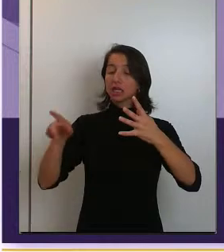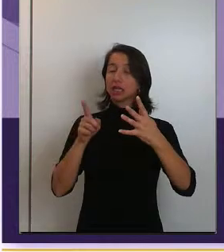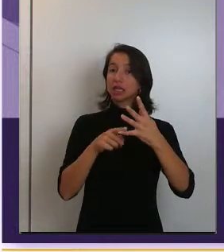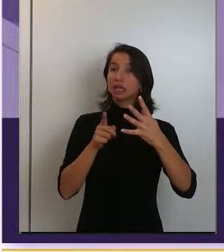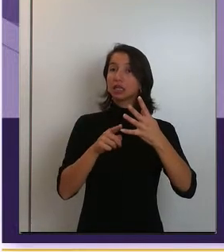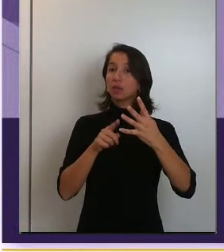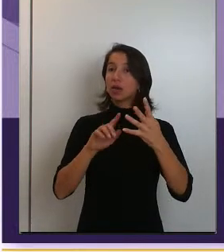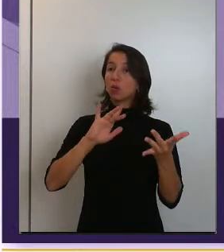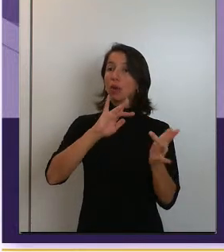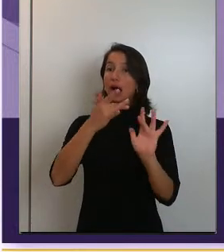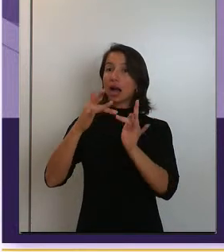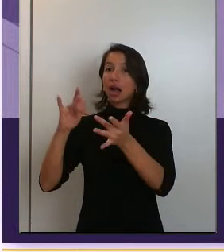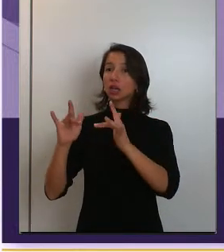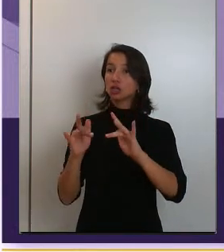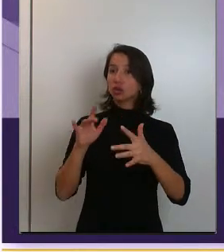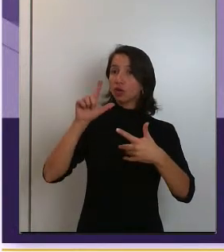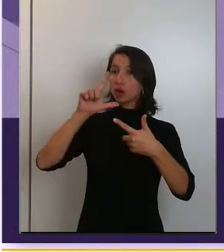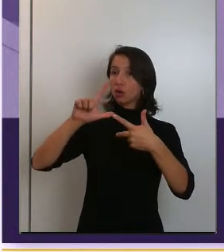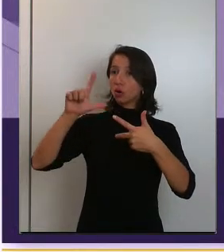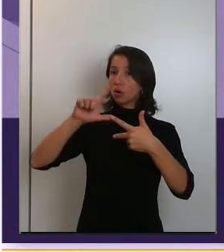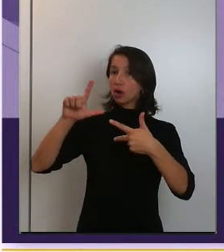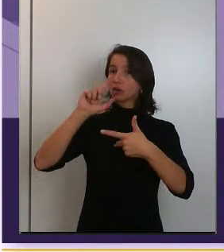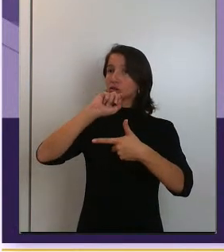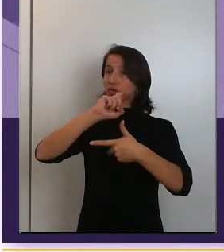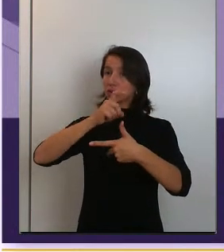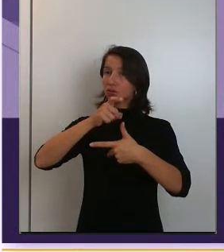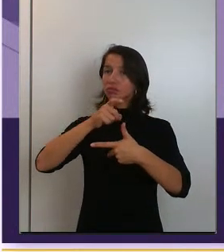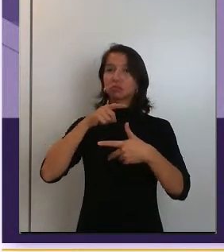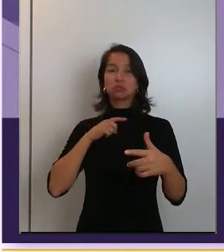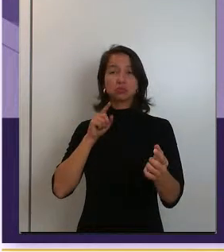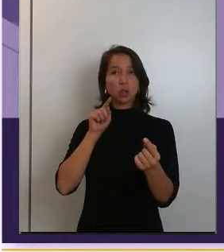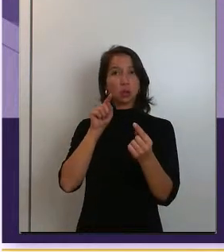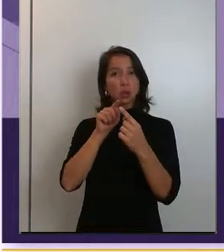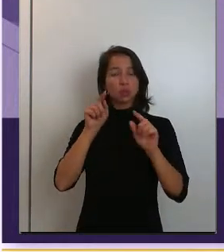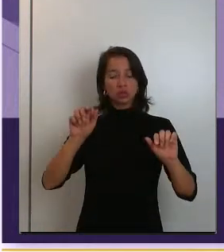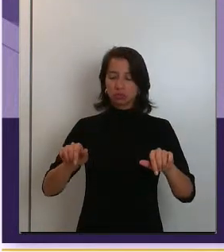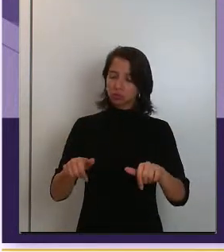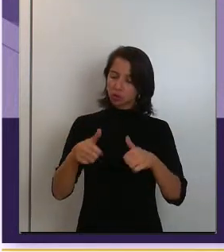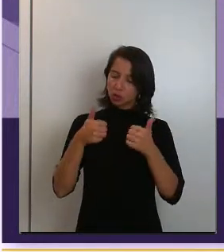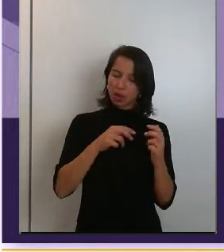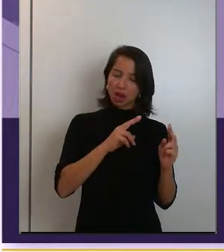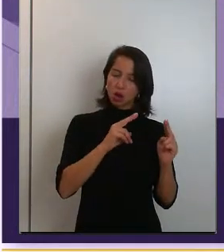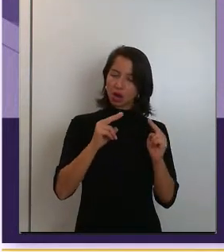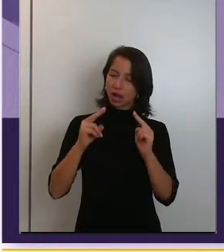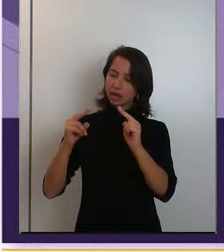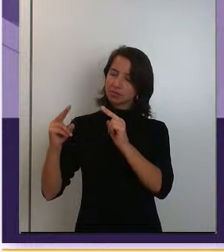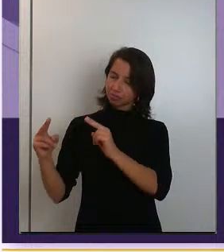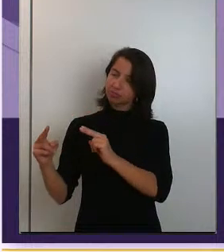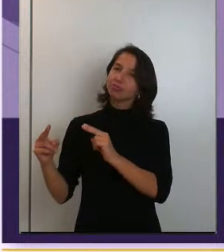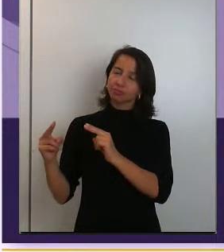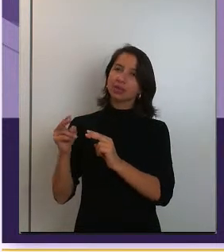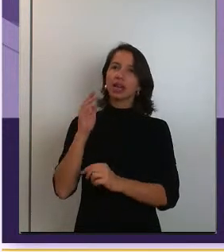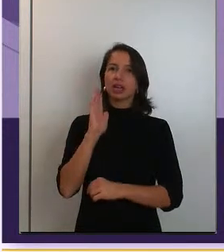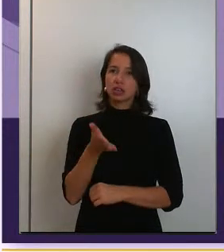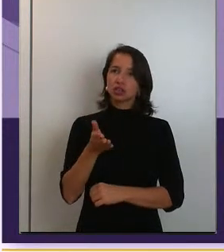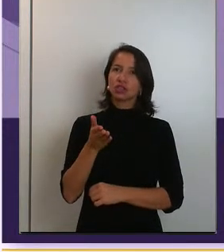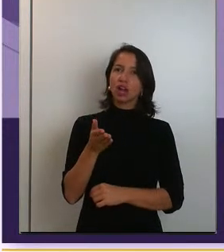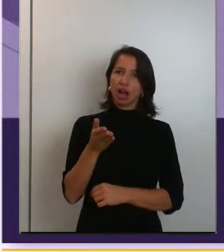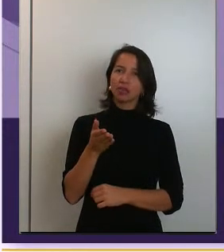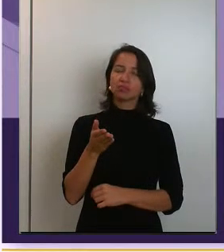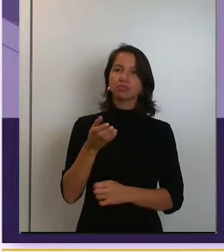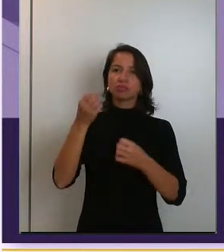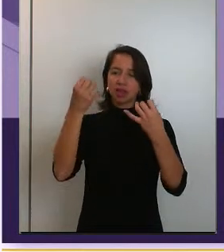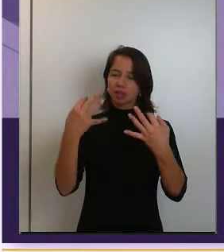busca trazer melhorias em relação ao tema, dentre as quais a citada já pela doutora Adriane Reis, né, que é a